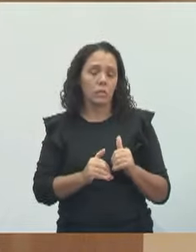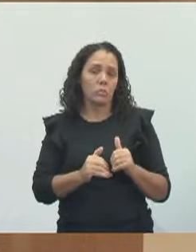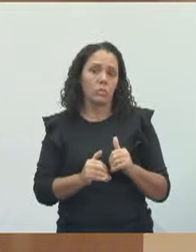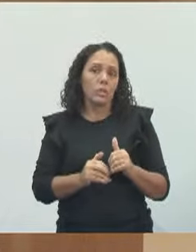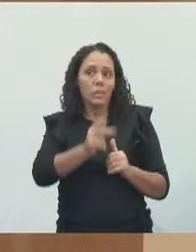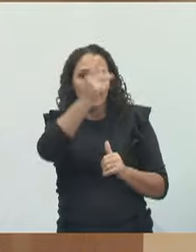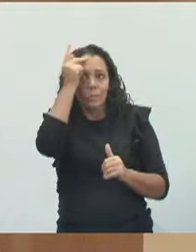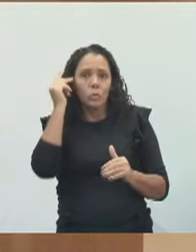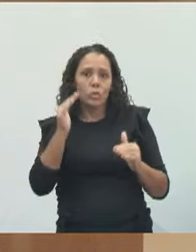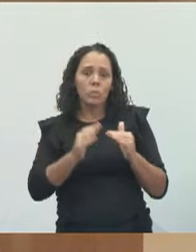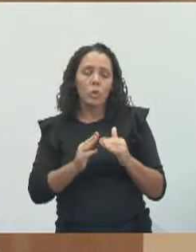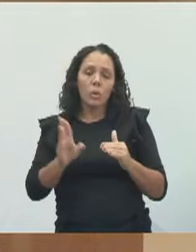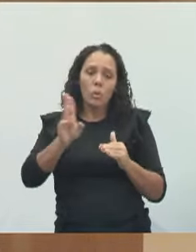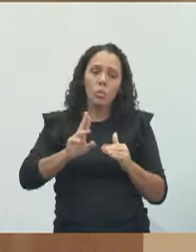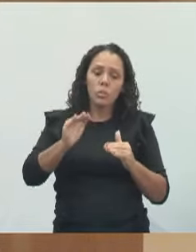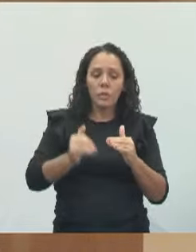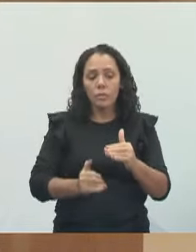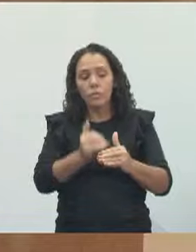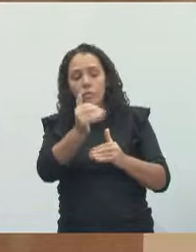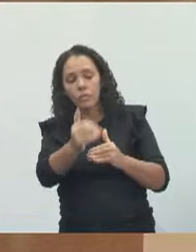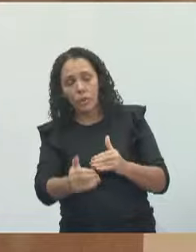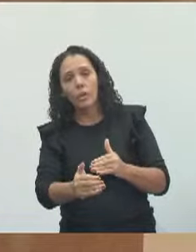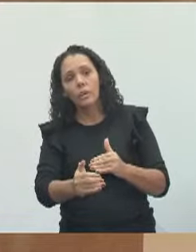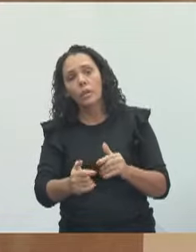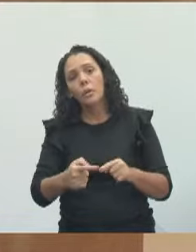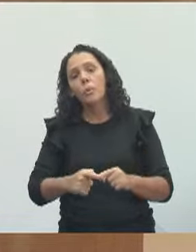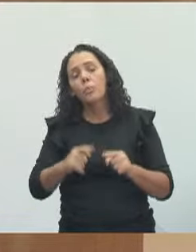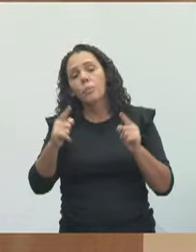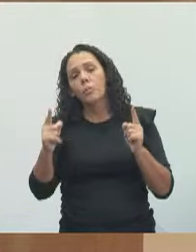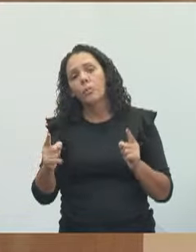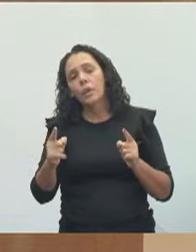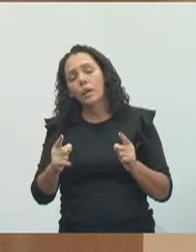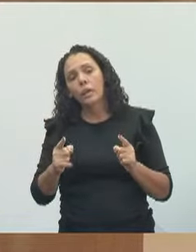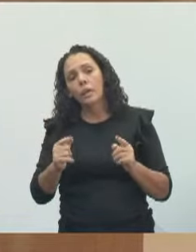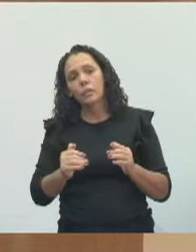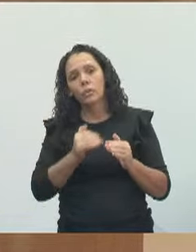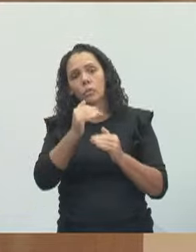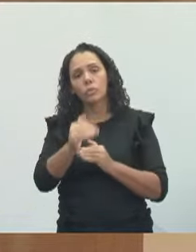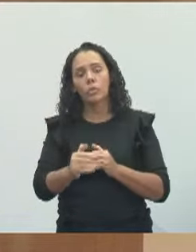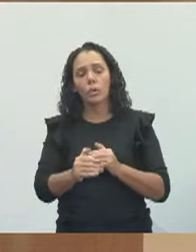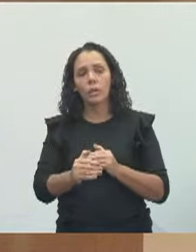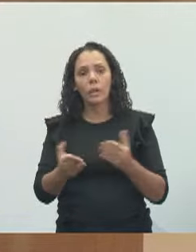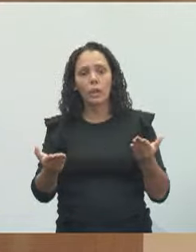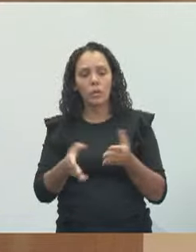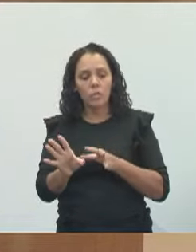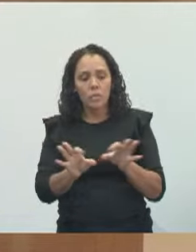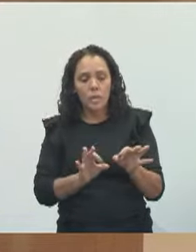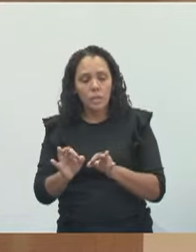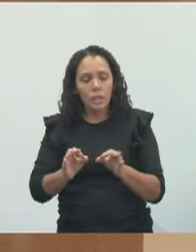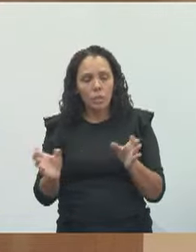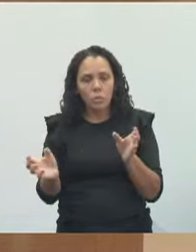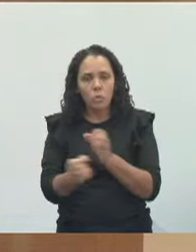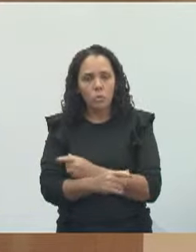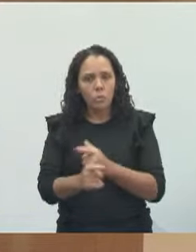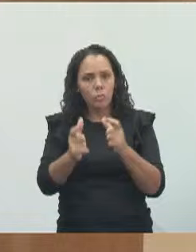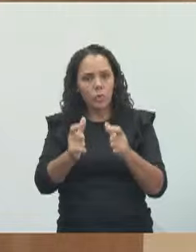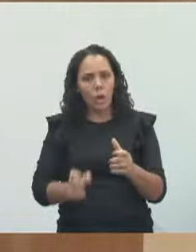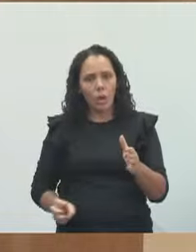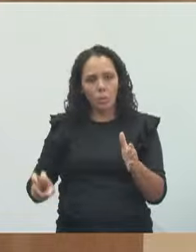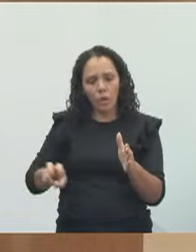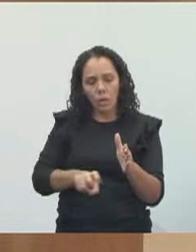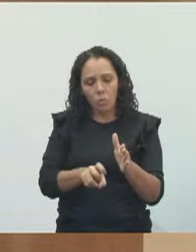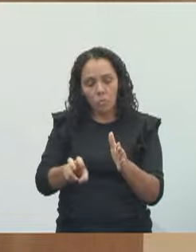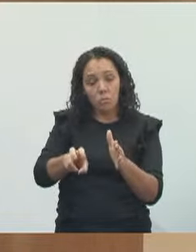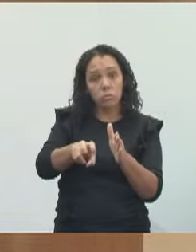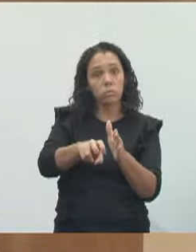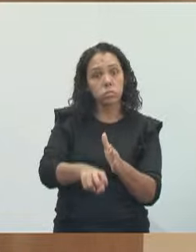condomos têm que usar o estacionamento por lá de fora. Mas, com esse estacionamento que vai ter lá, a gente, com certeza, está